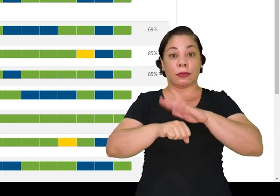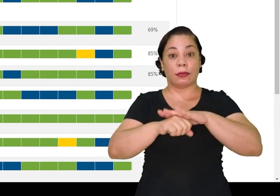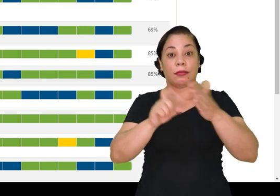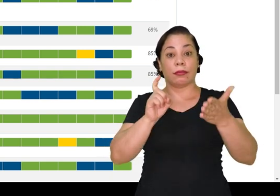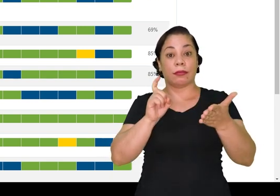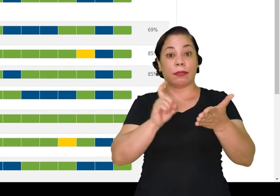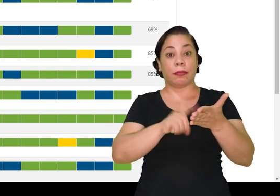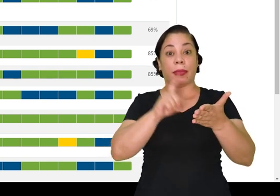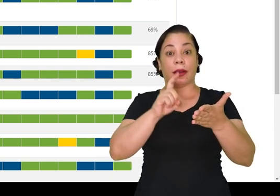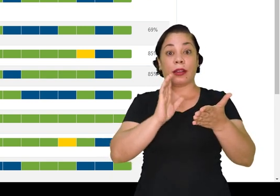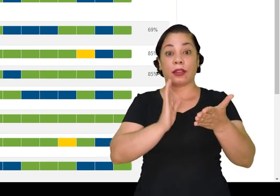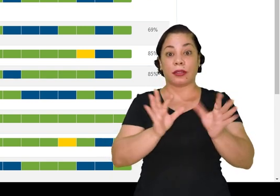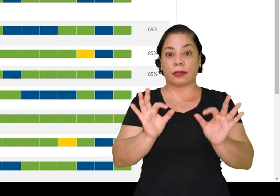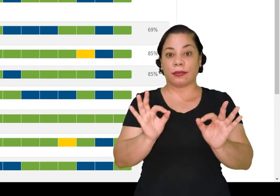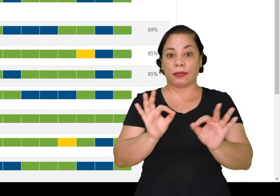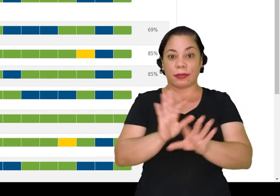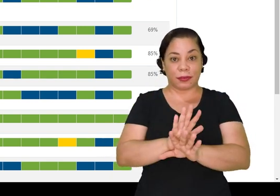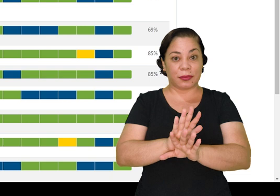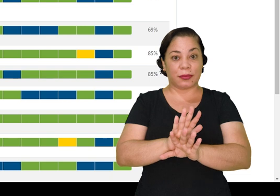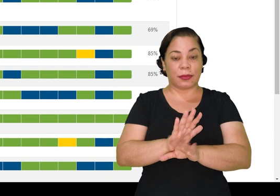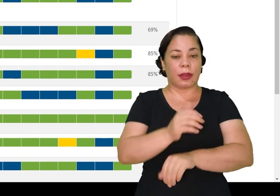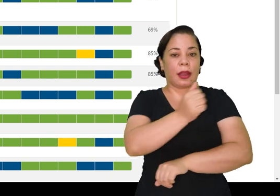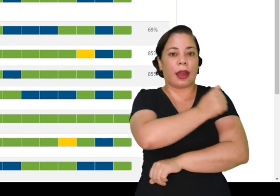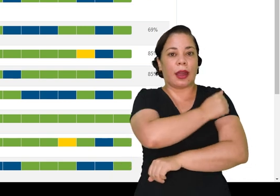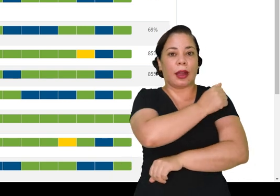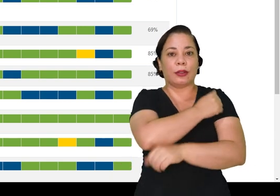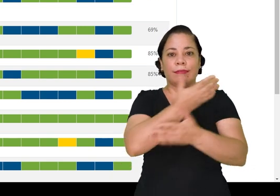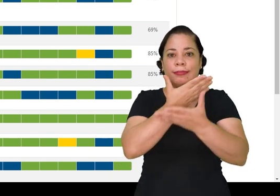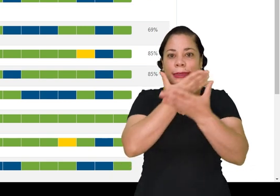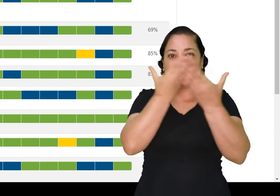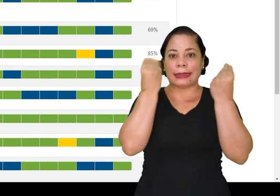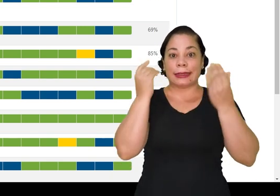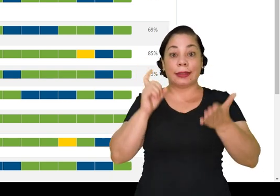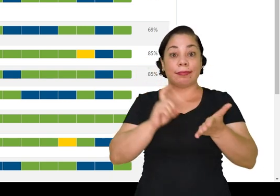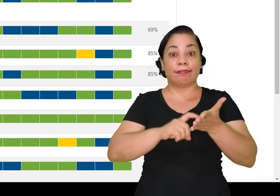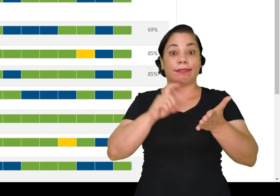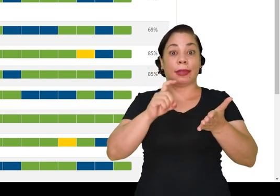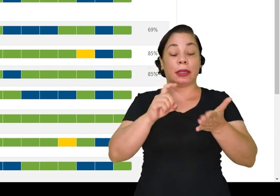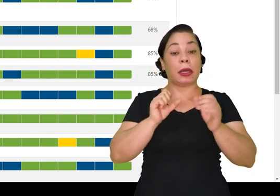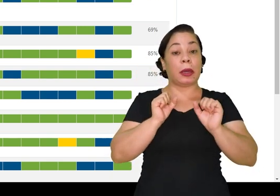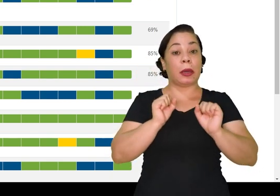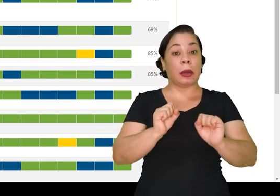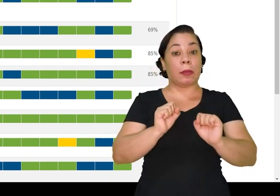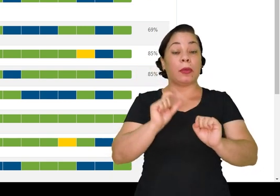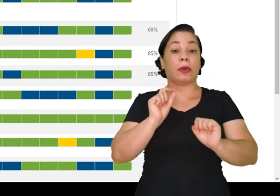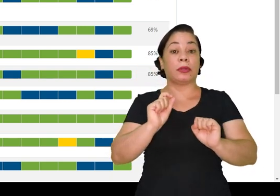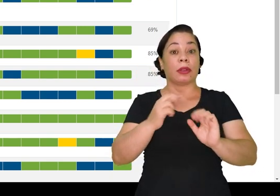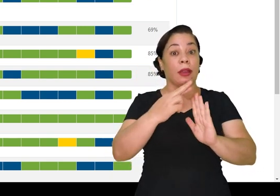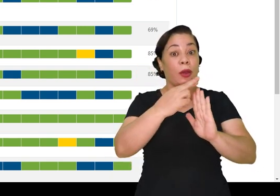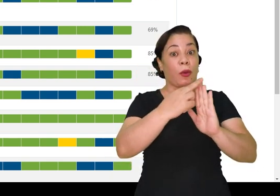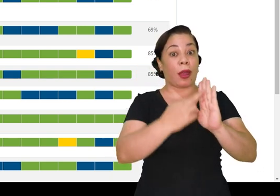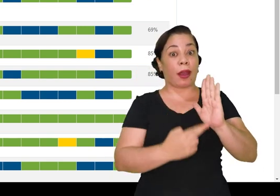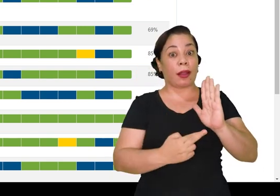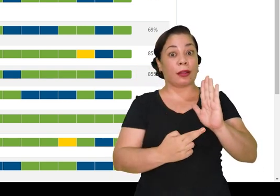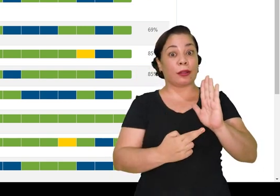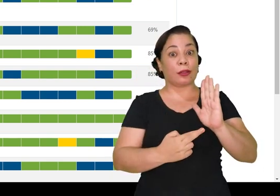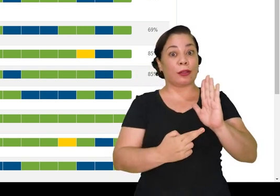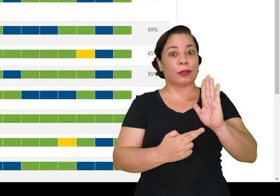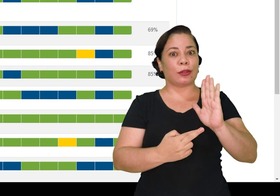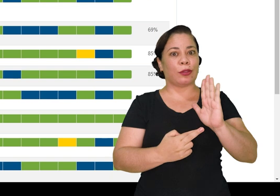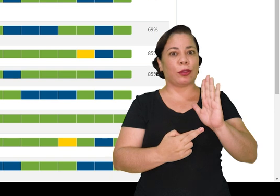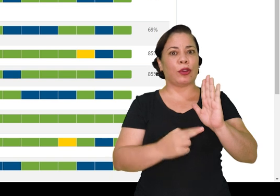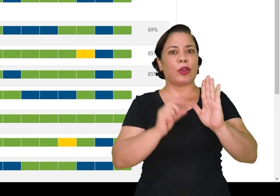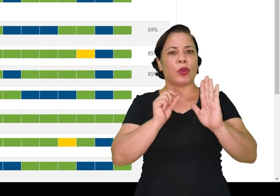marque Essas atividades como concluídas e o aluno esqueça de marcar Pode ser que esse relatório aqui não